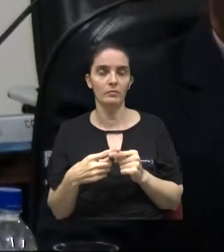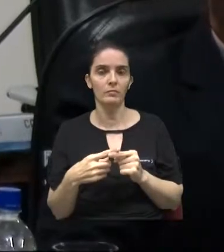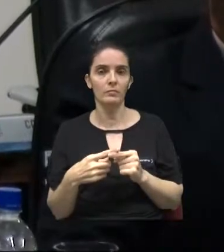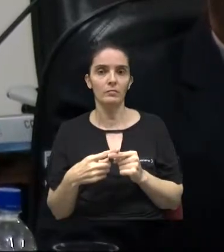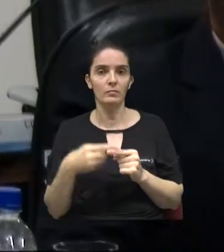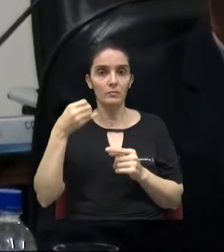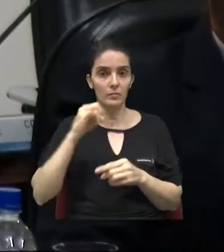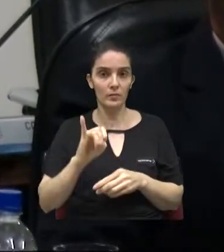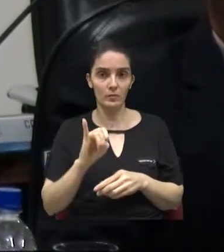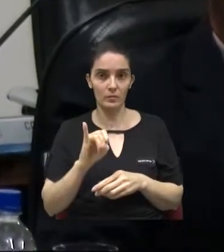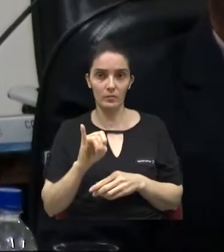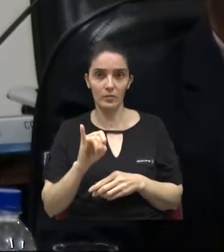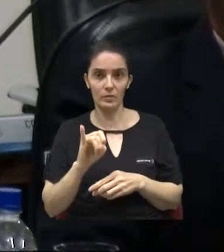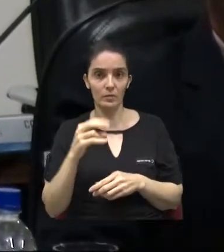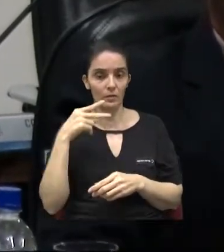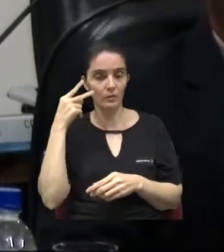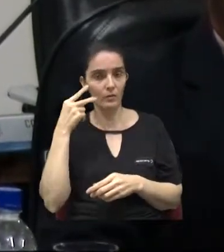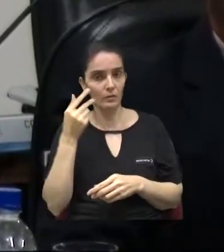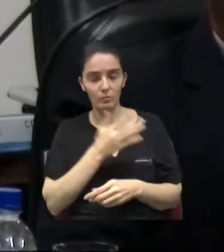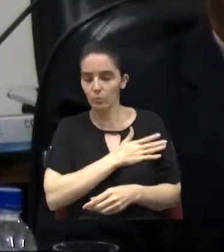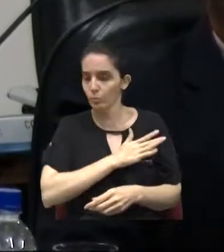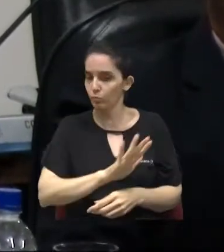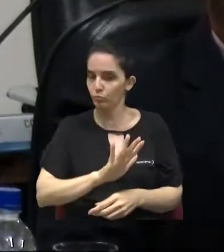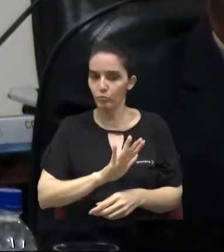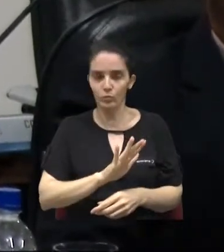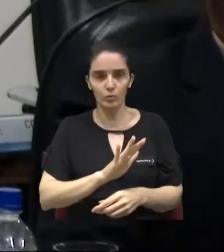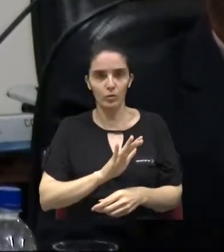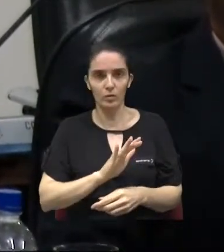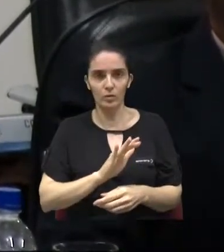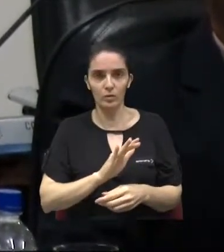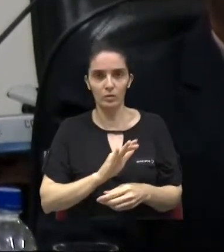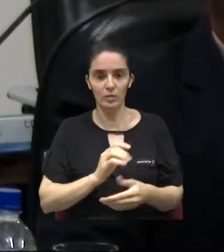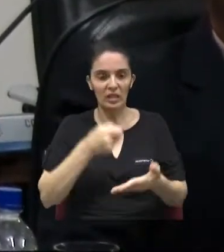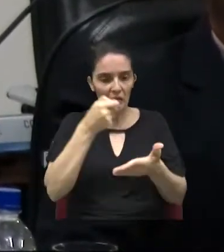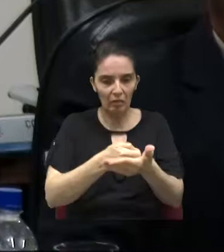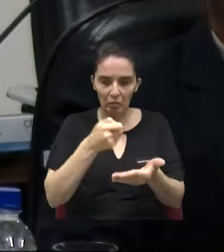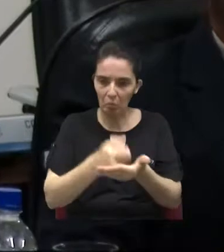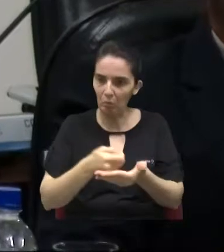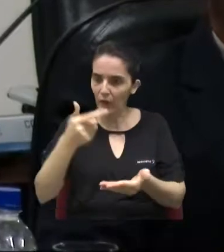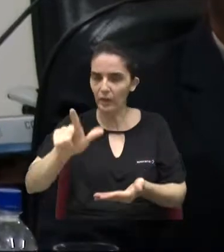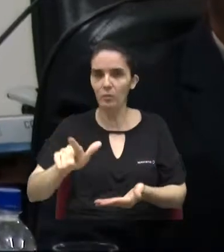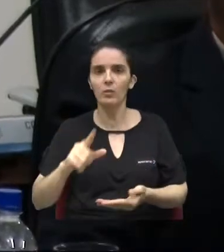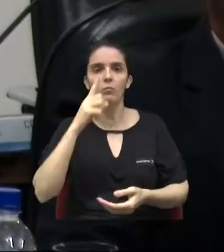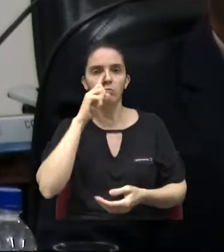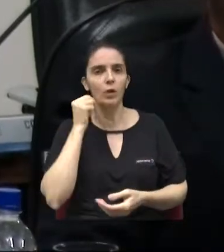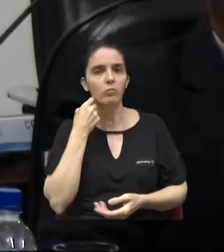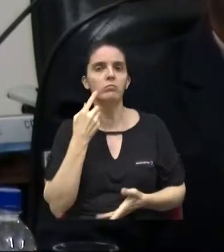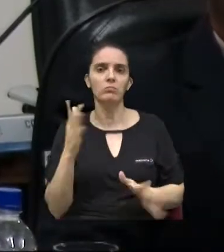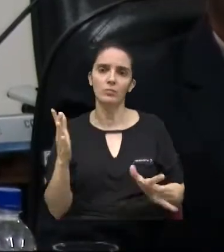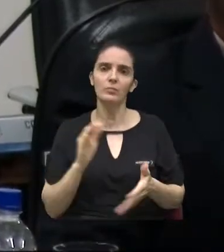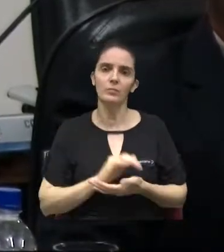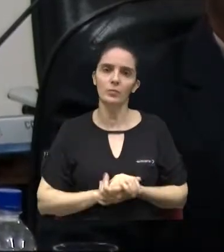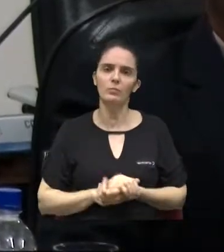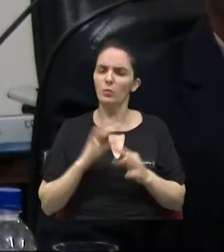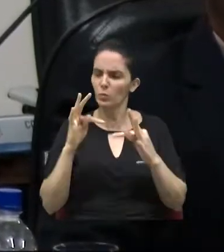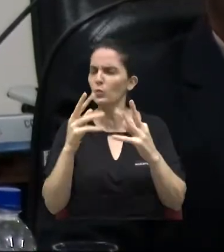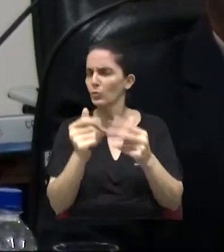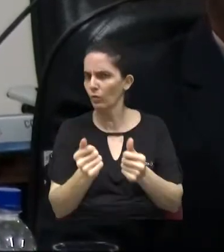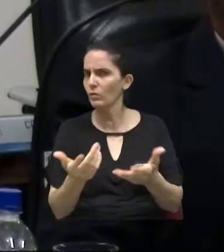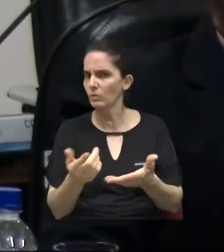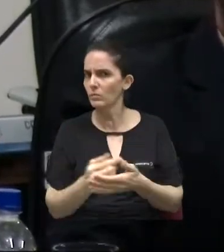é contra endividamento da cidade, sou eu. E acho que todos aqui também. Então, nós